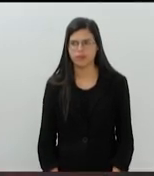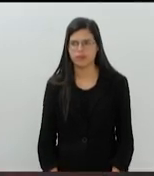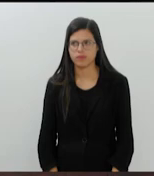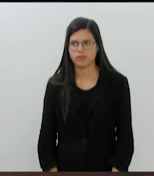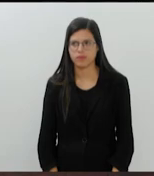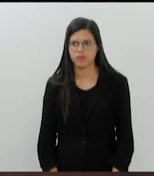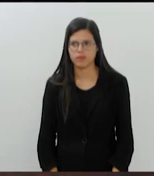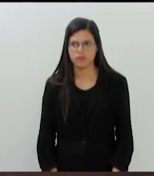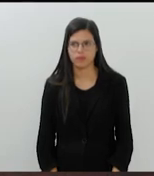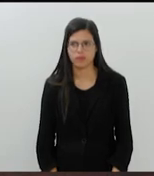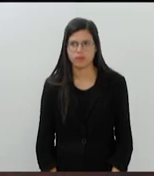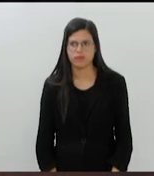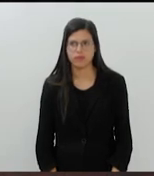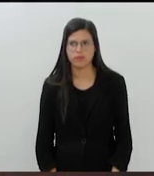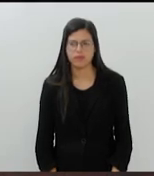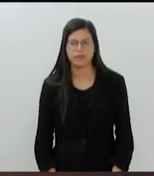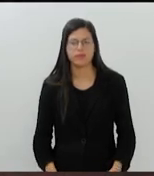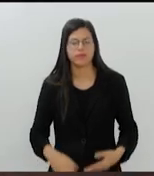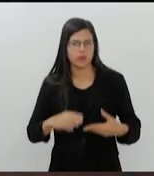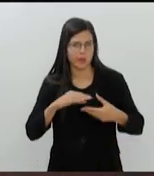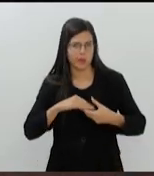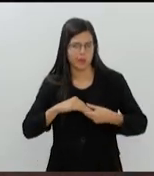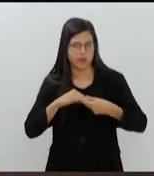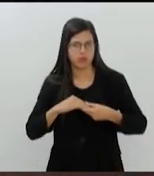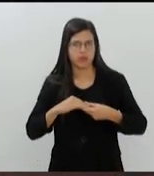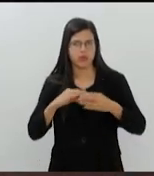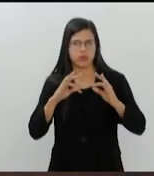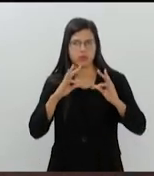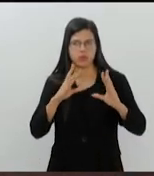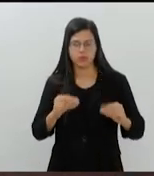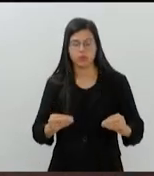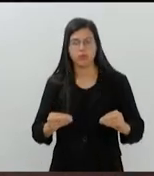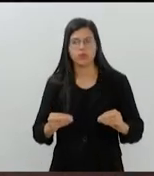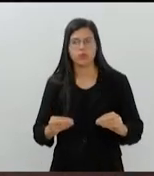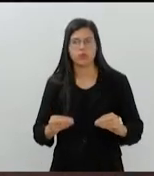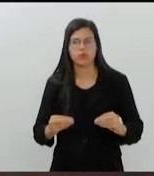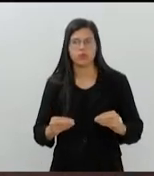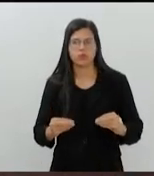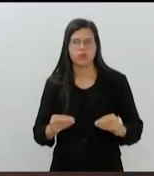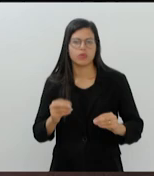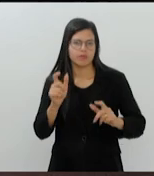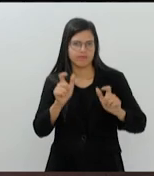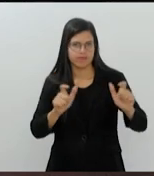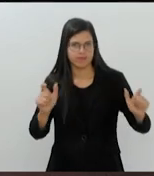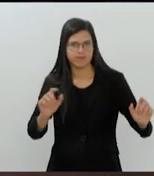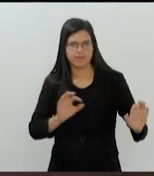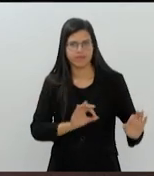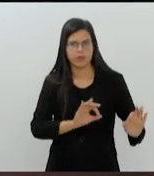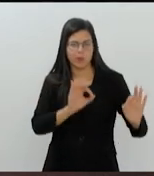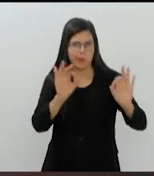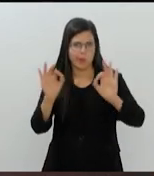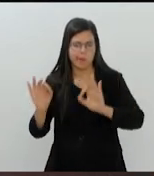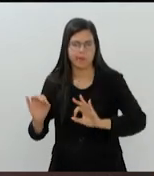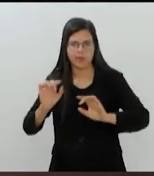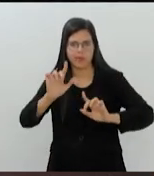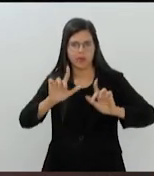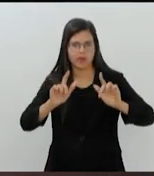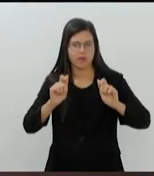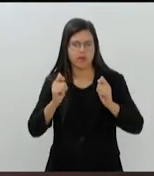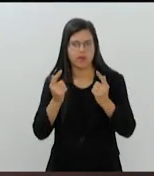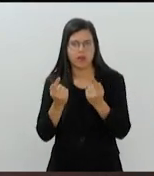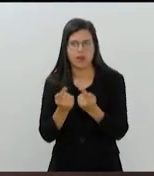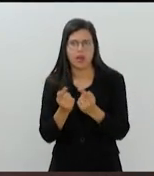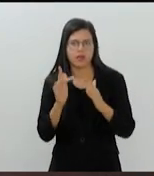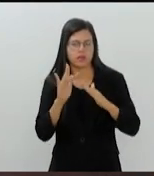Olá, saudar aqui todos os nossos queridos ouvintes que nos acompanham pela TV Alerge, pelas